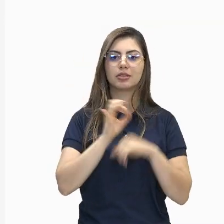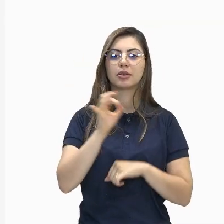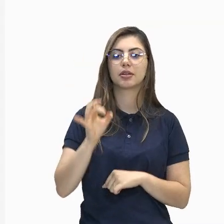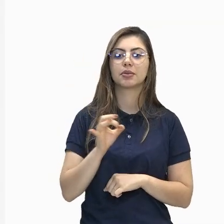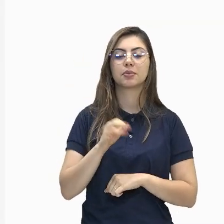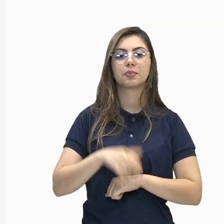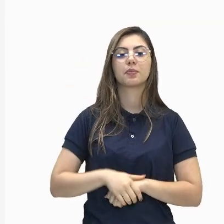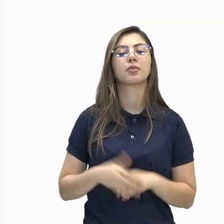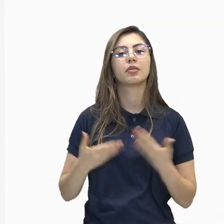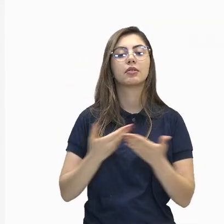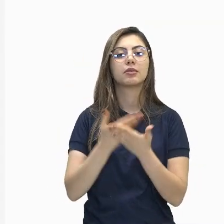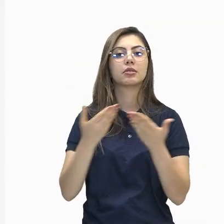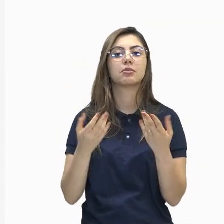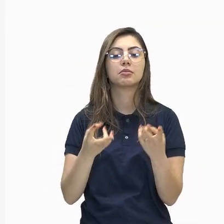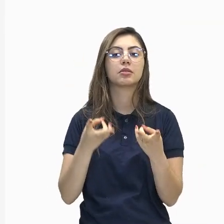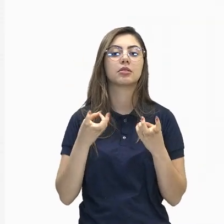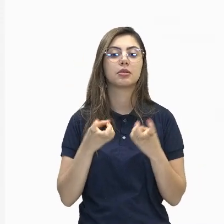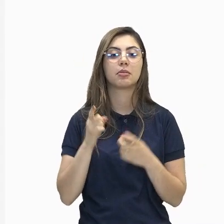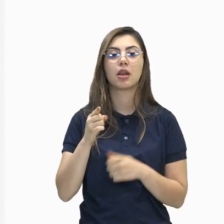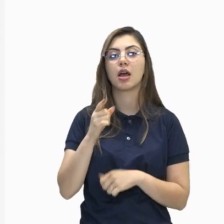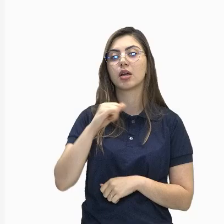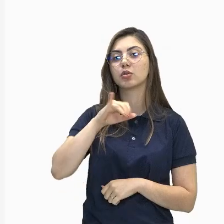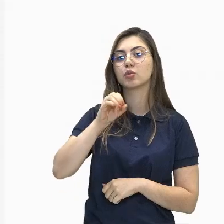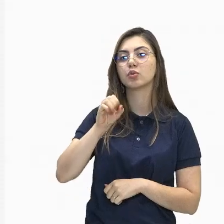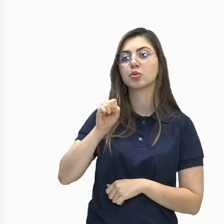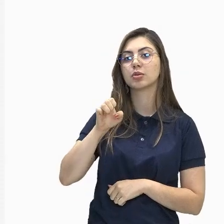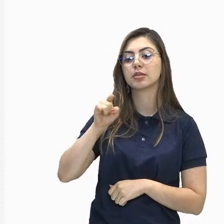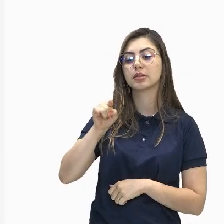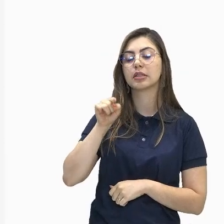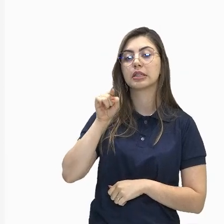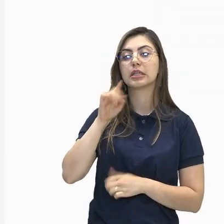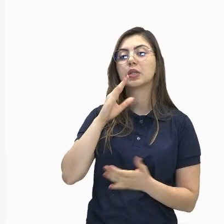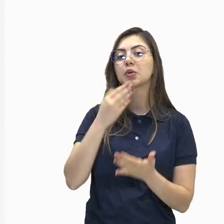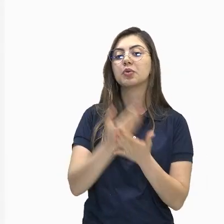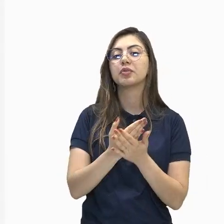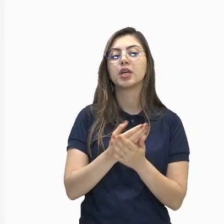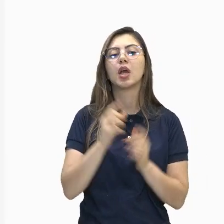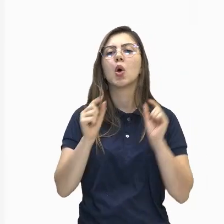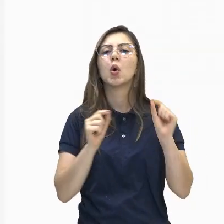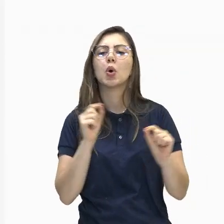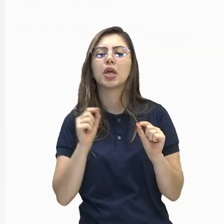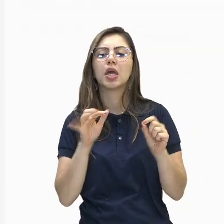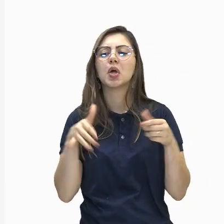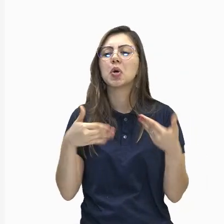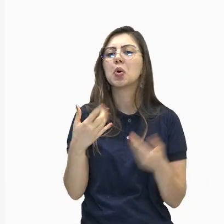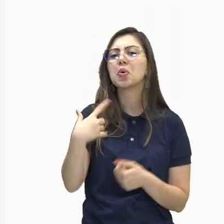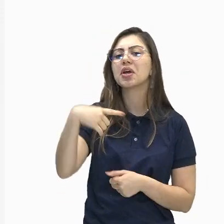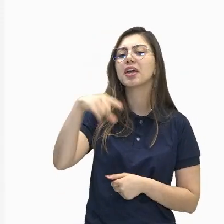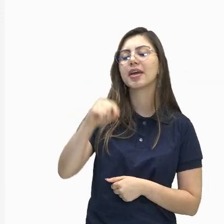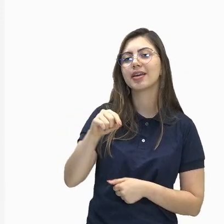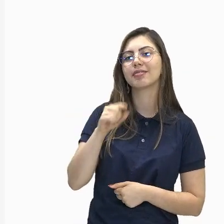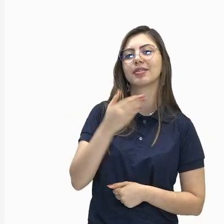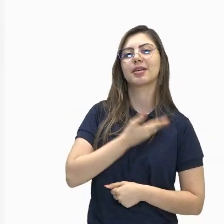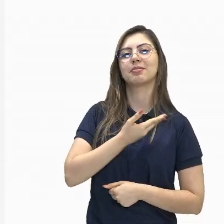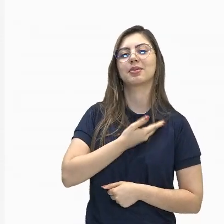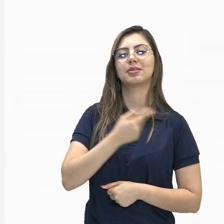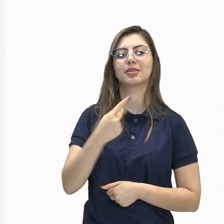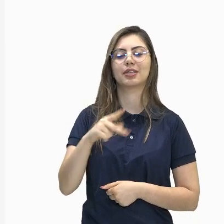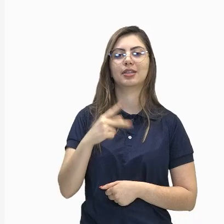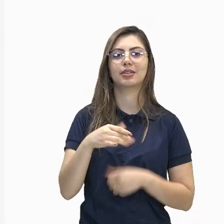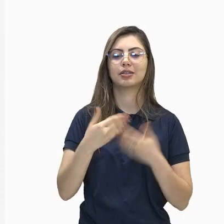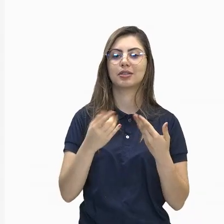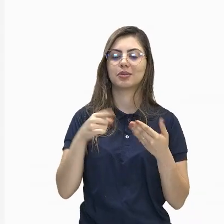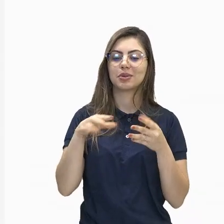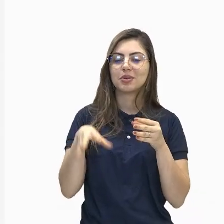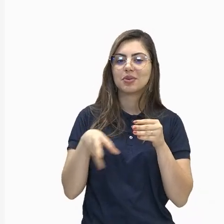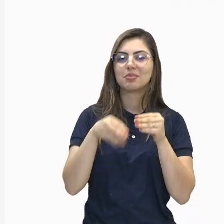Então, percebam que José confia. Em quê? Em quem? Em seus amigos. Então, percebo